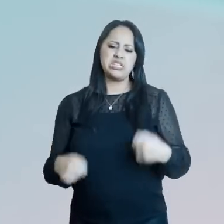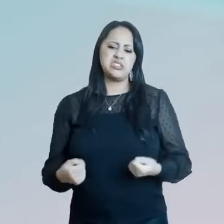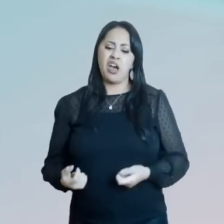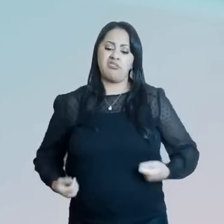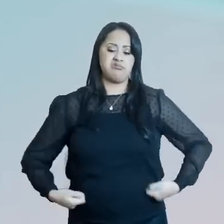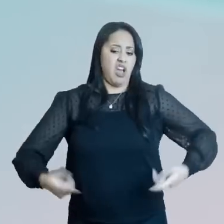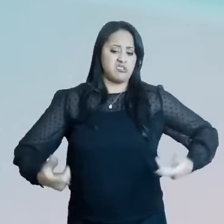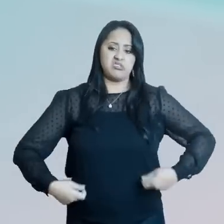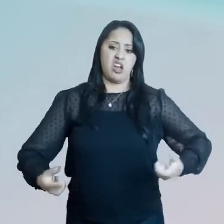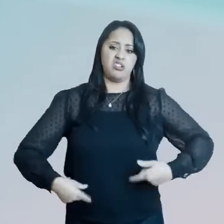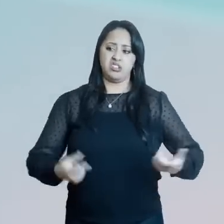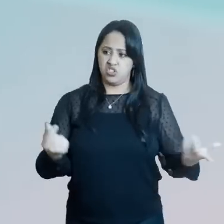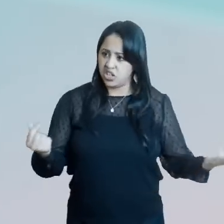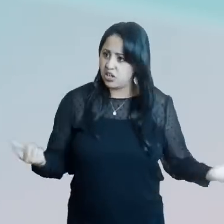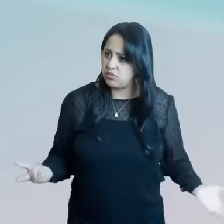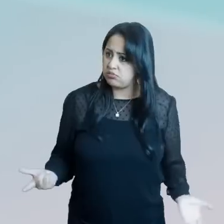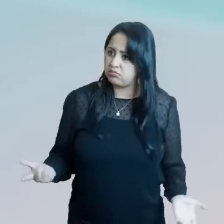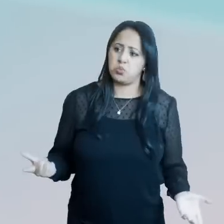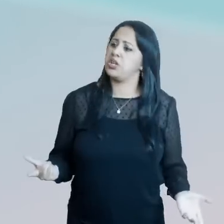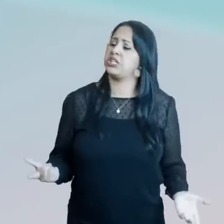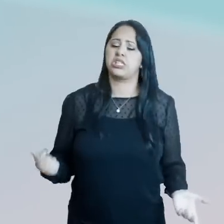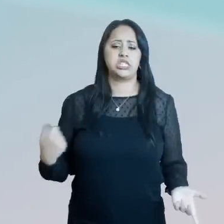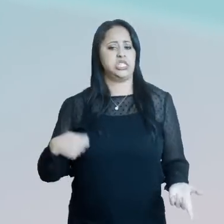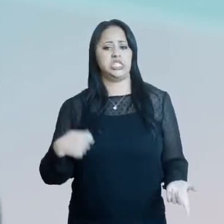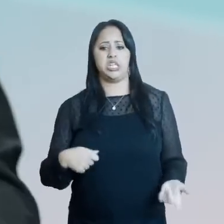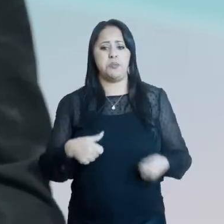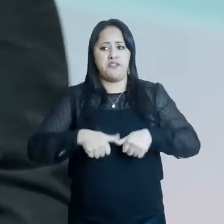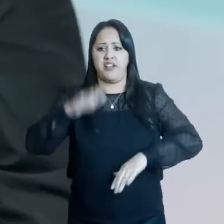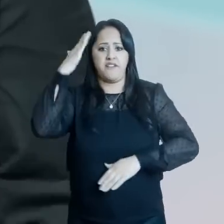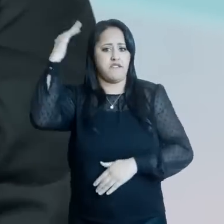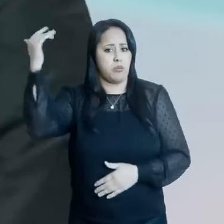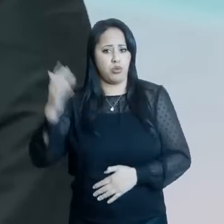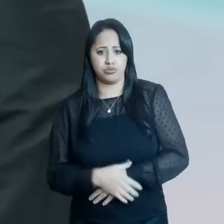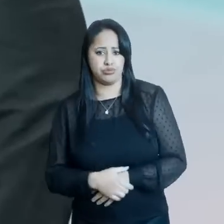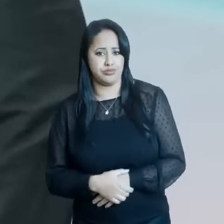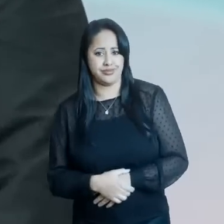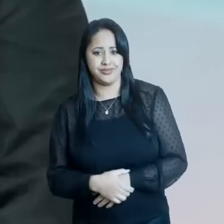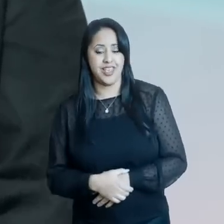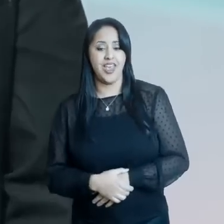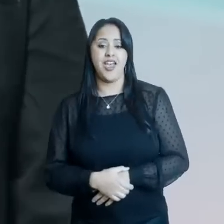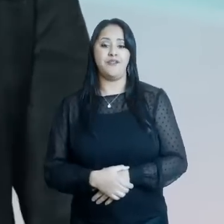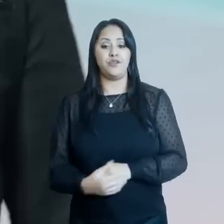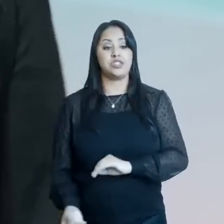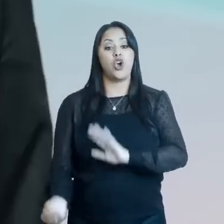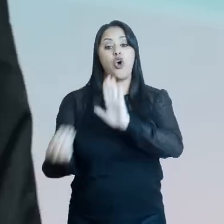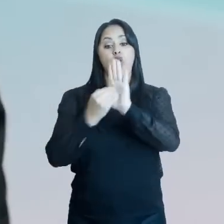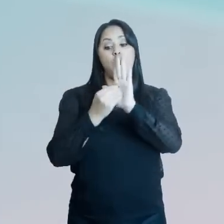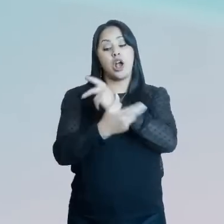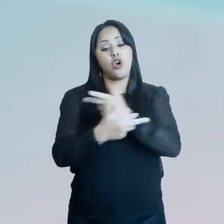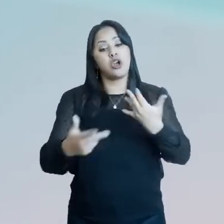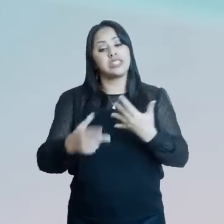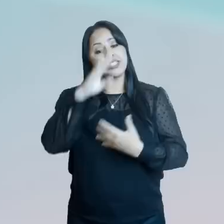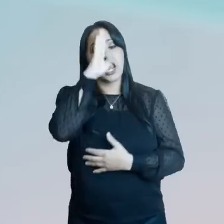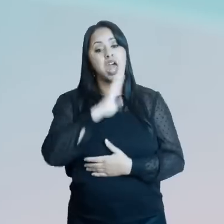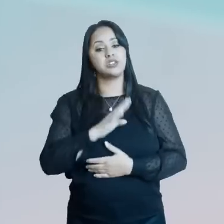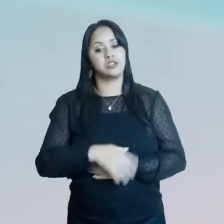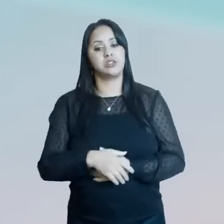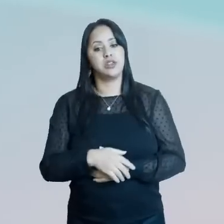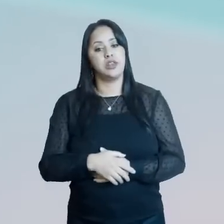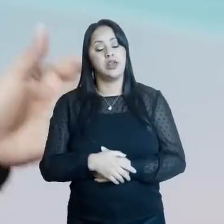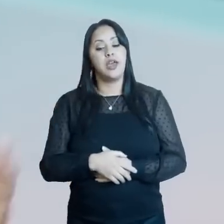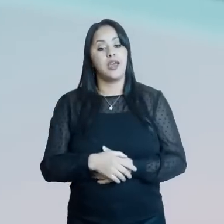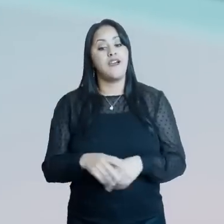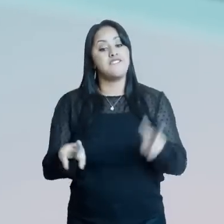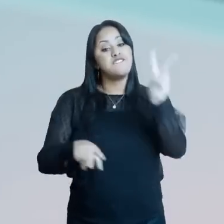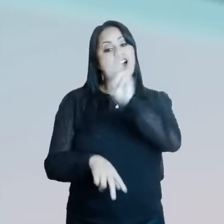eu não gasto dinheiro para gerar, a gente gasta dinheiro para gerar autoridade, Pedro? A gente não gasta dinheiro, a gente não roda anúncio. A primeira vez que eu rodei anúncio no meu Instagram foi para chamar